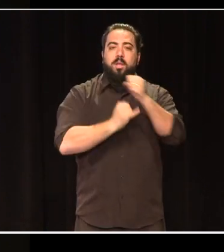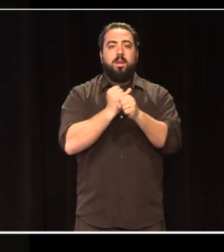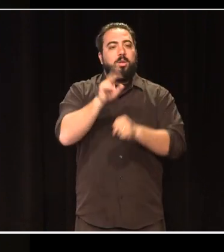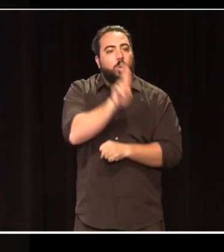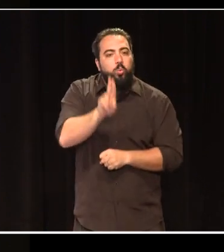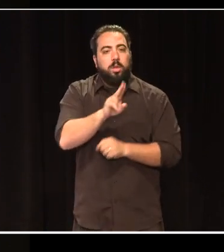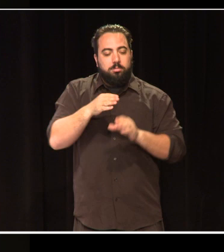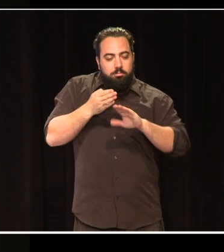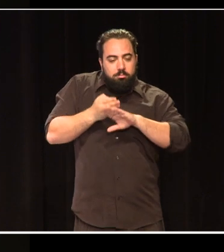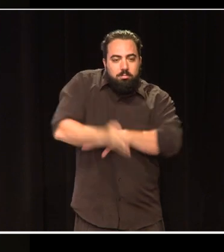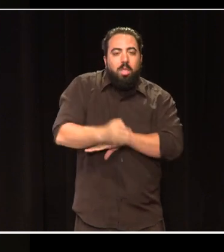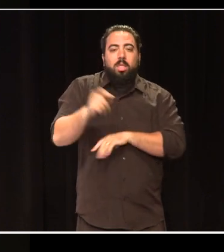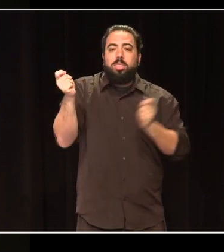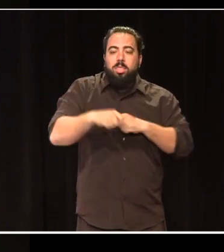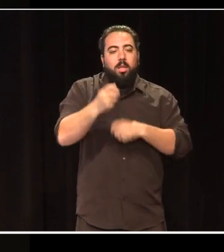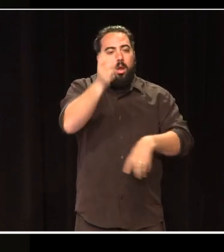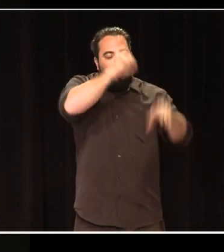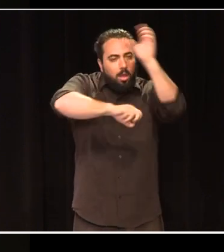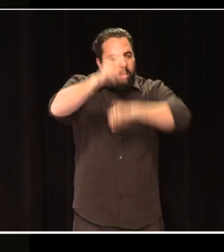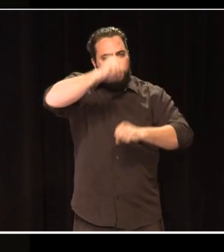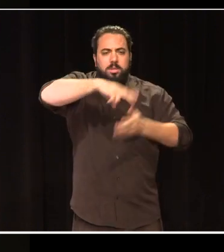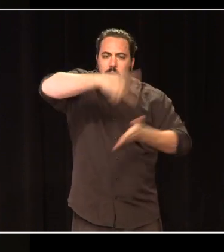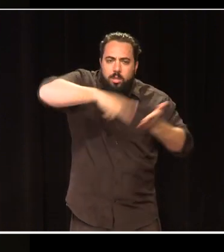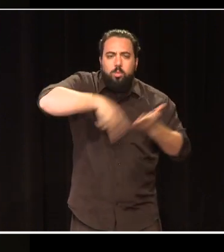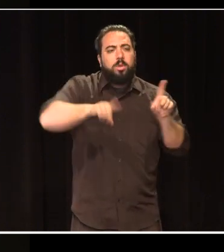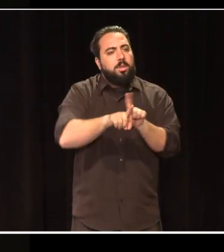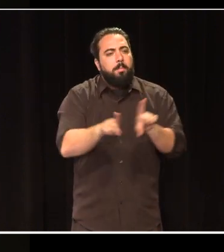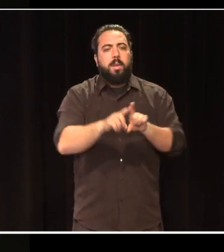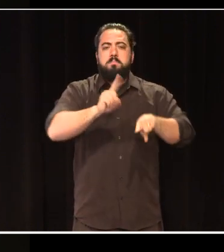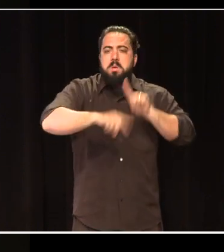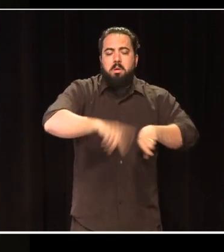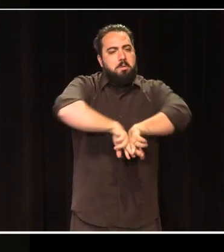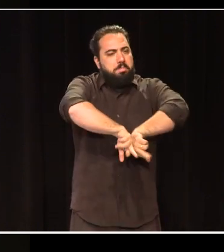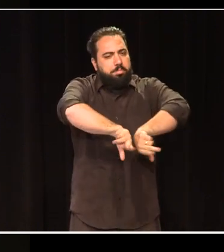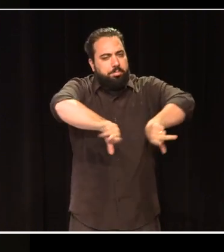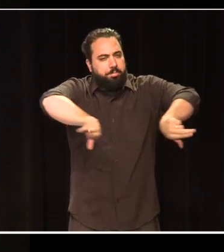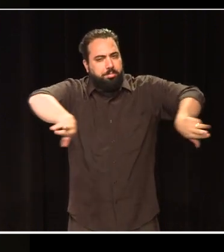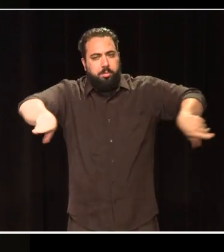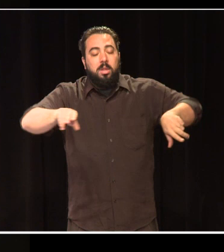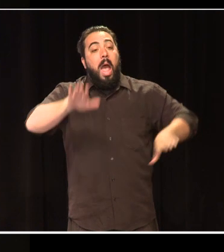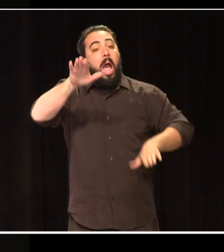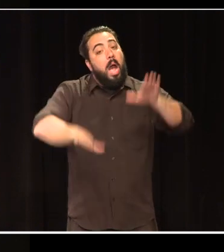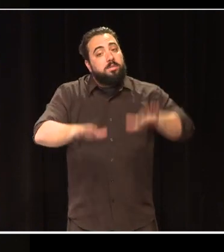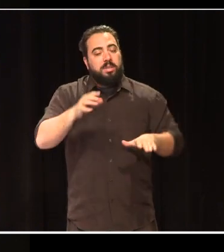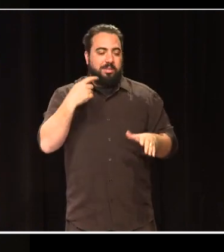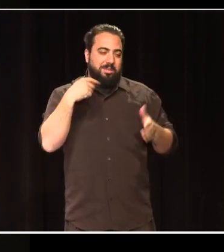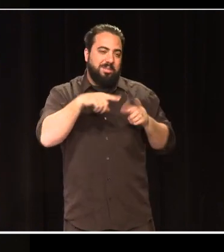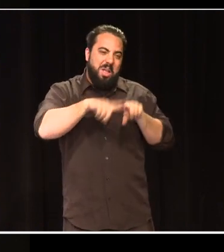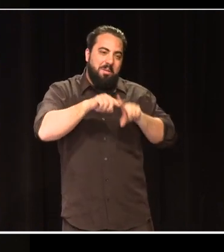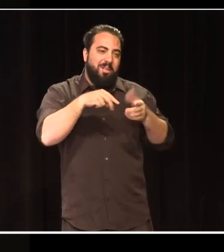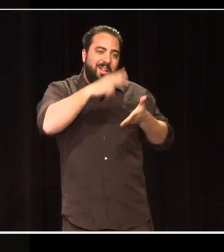essa informação e possibilidade de produção de conteúdo. Claro, nem sempre aquela produção é